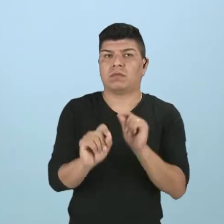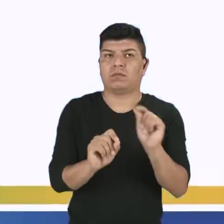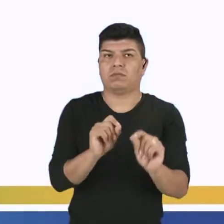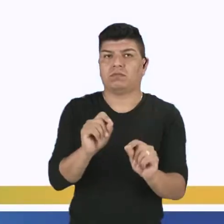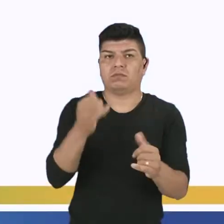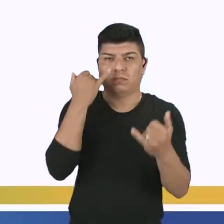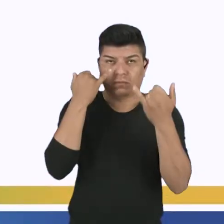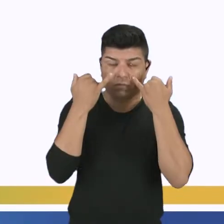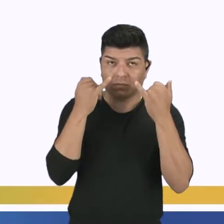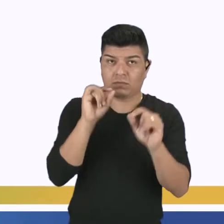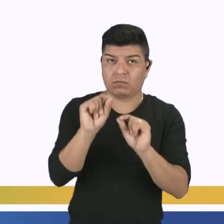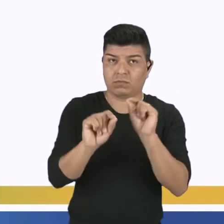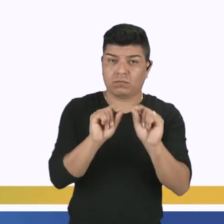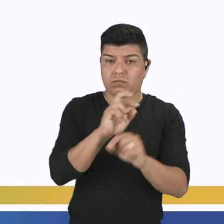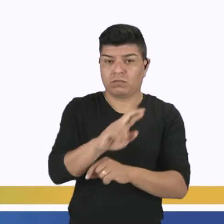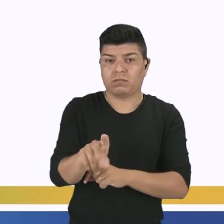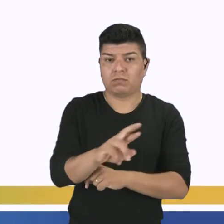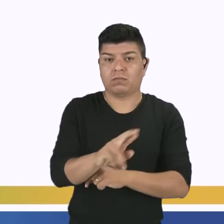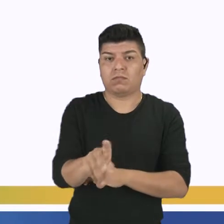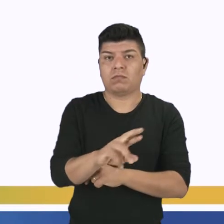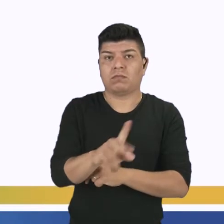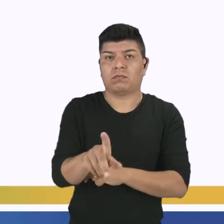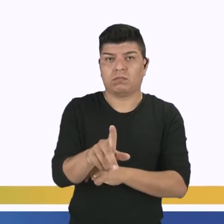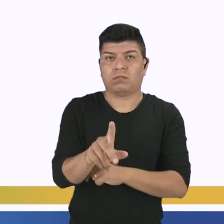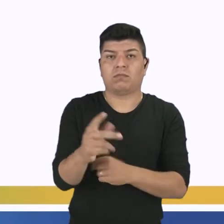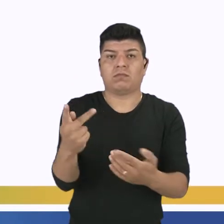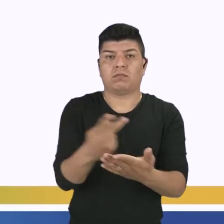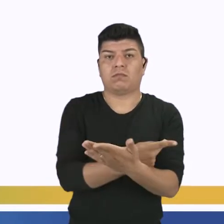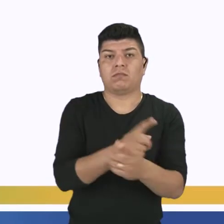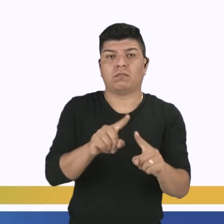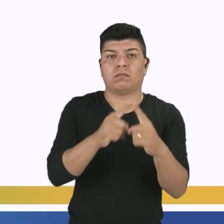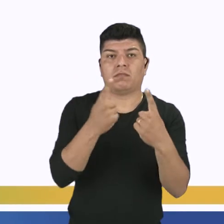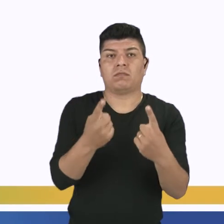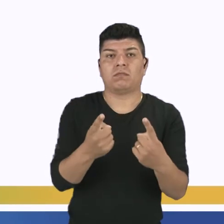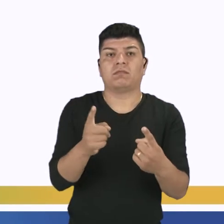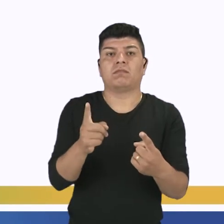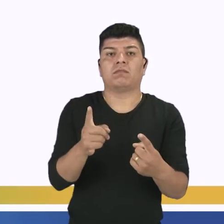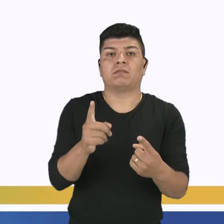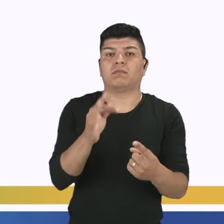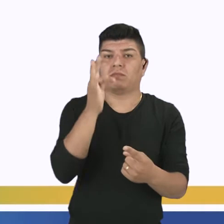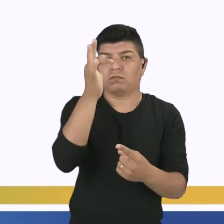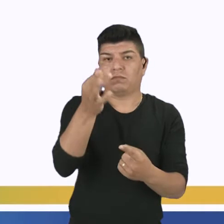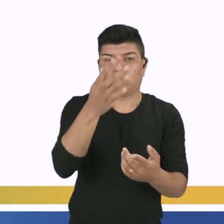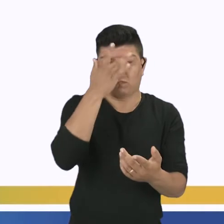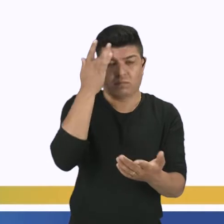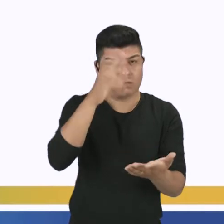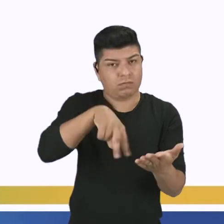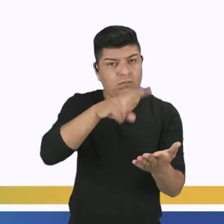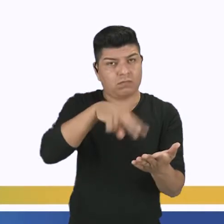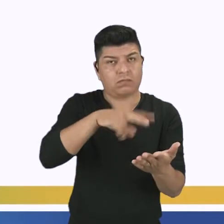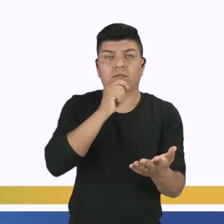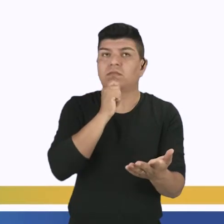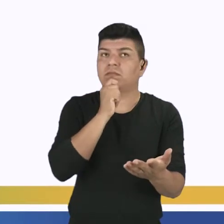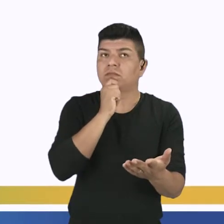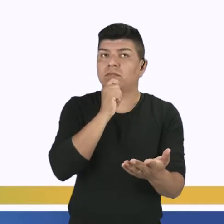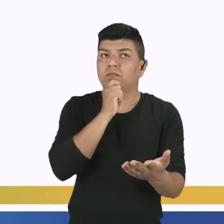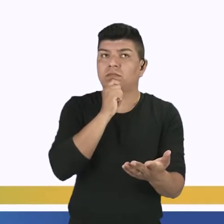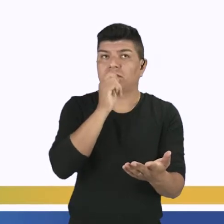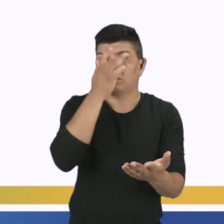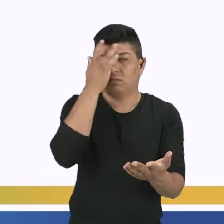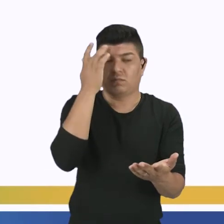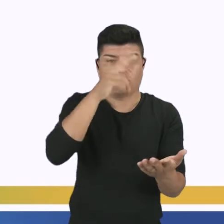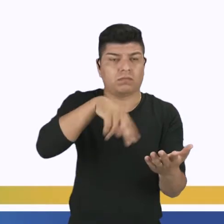uma notícia, porque ele não se embasa nos fatos, mas no que vai causar no leitor, tá? Então, faz o